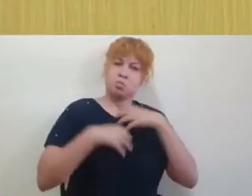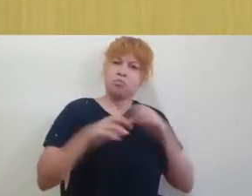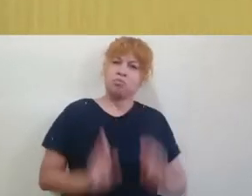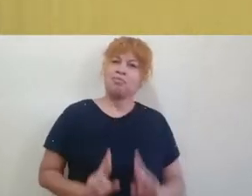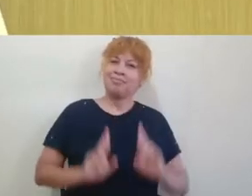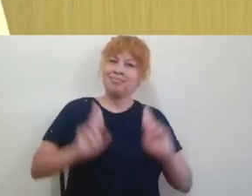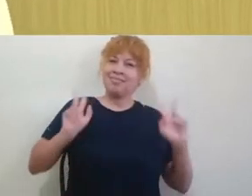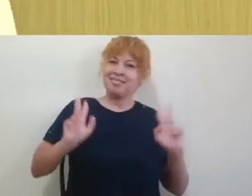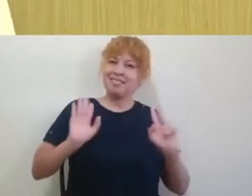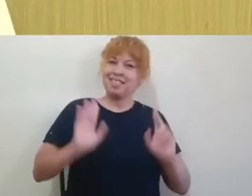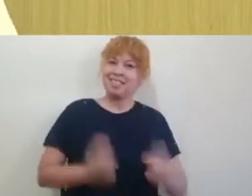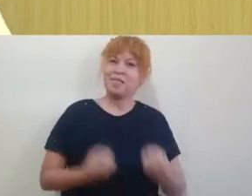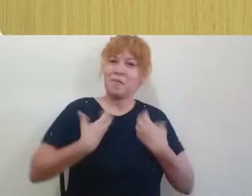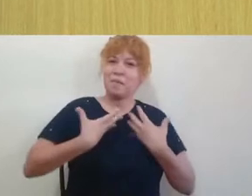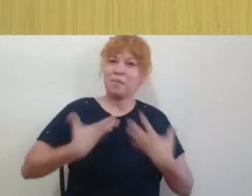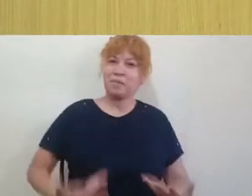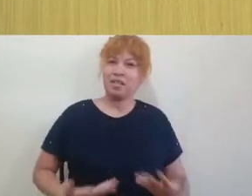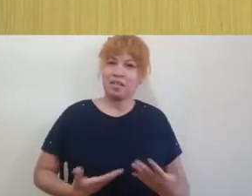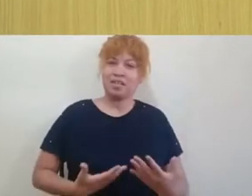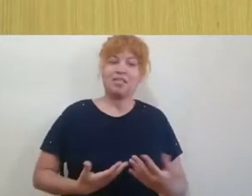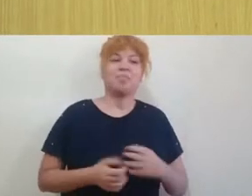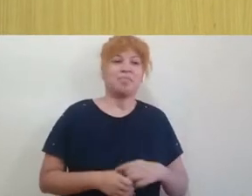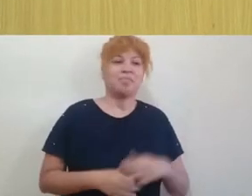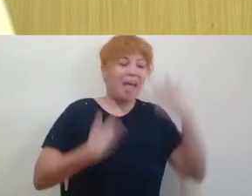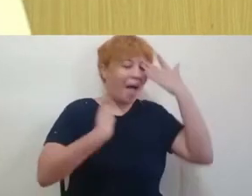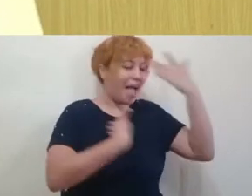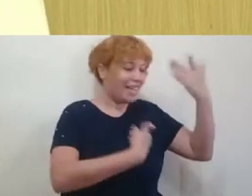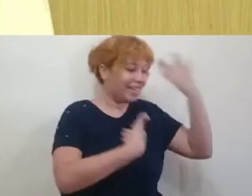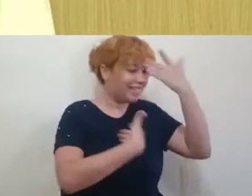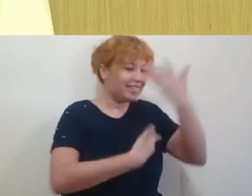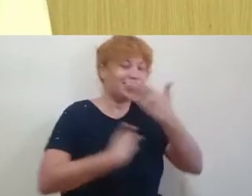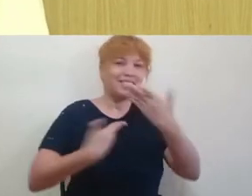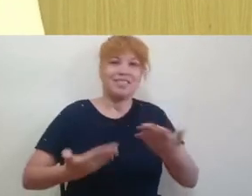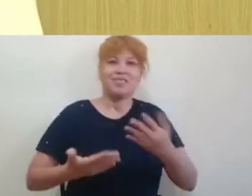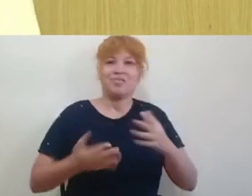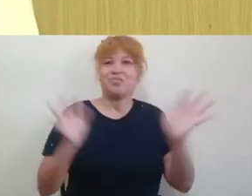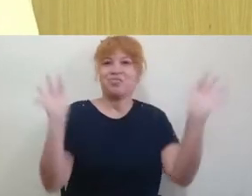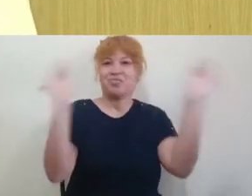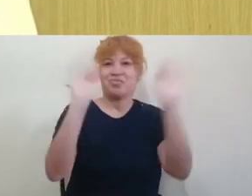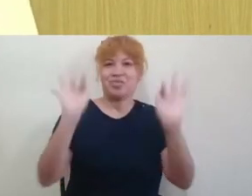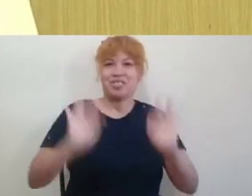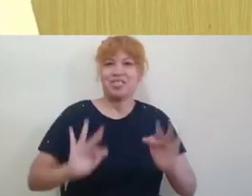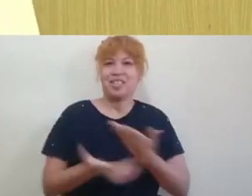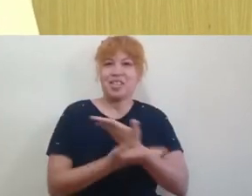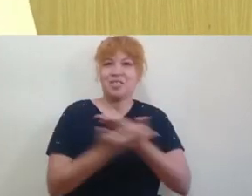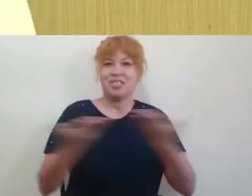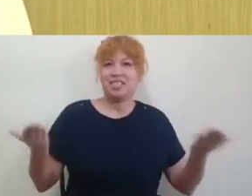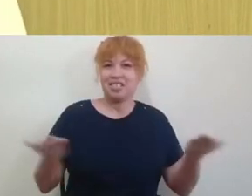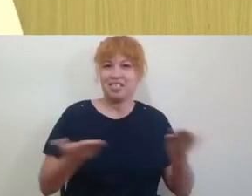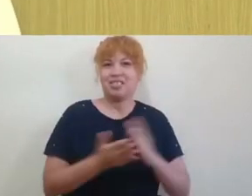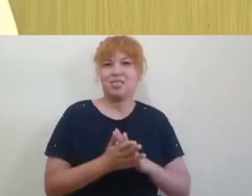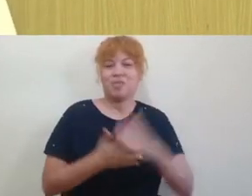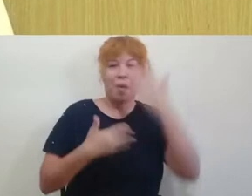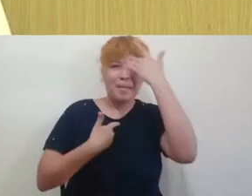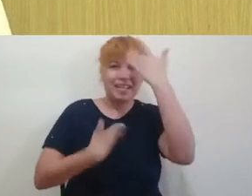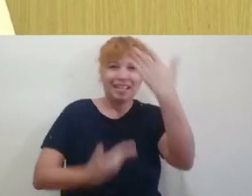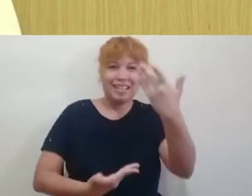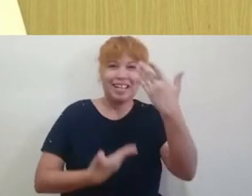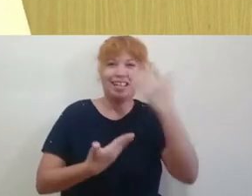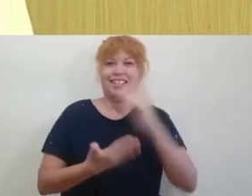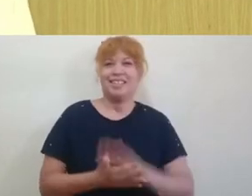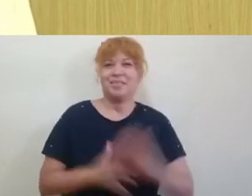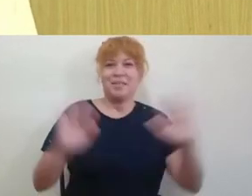Boa tarde a todas e todos. Saudar aqui de forma presencial a professora Socorro, nossa pró-reitora de